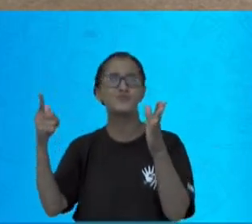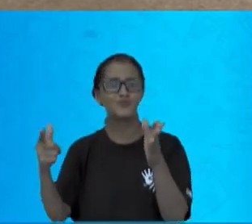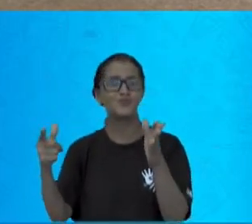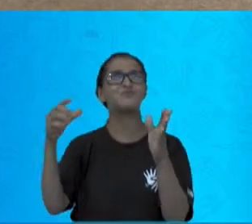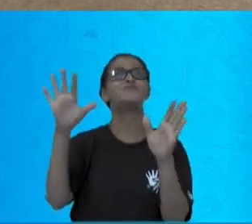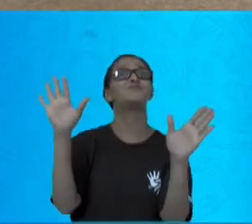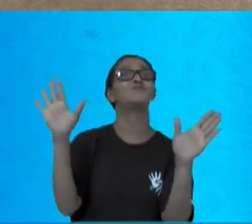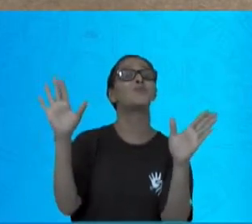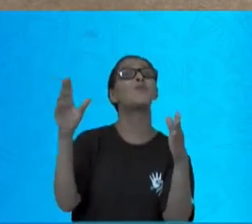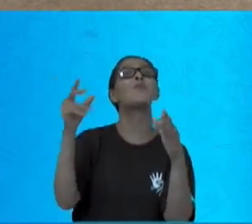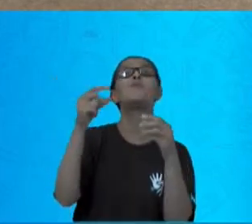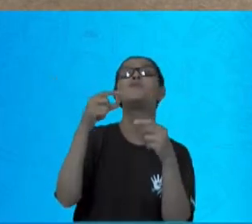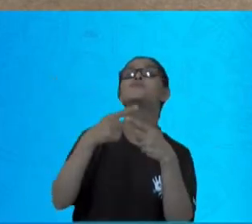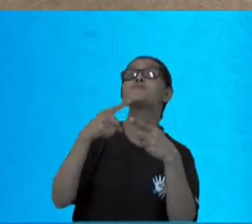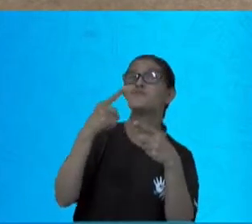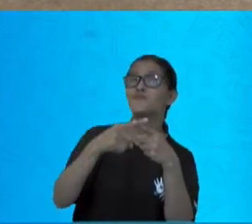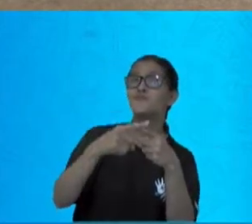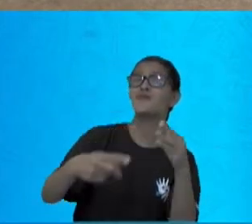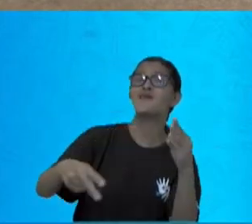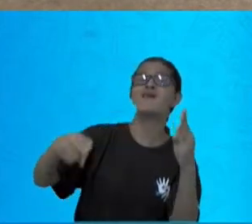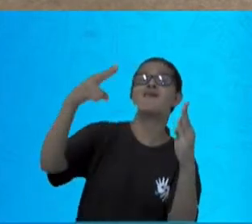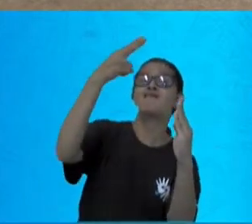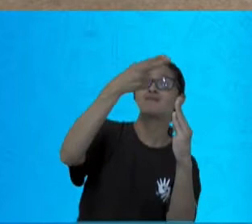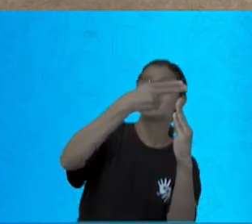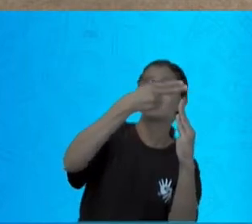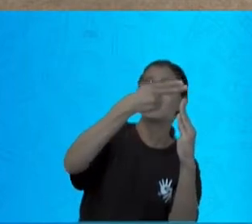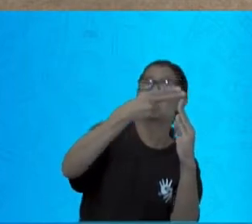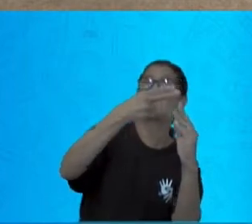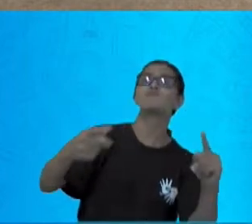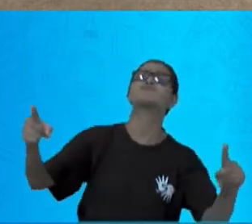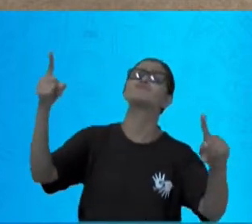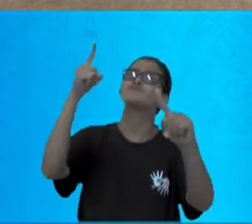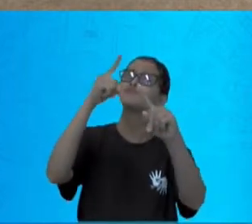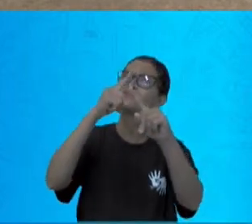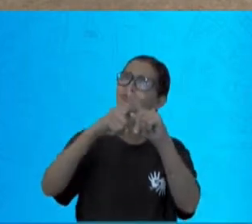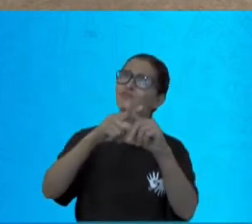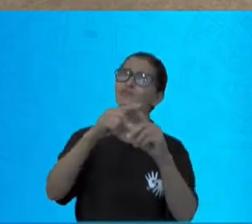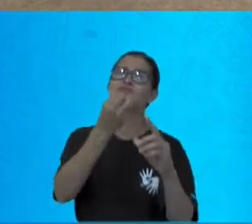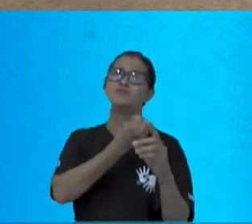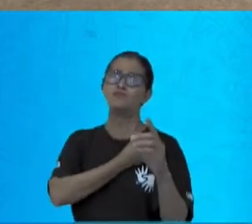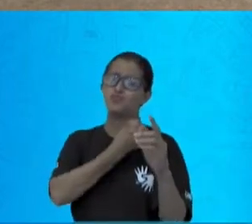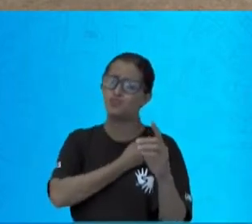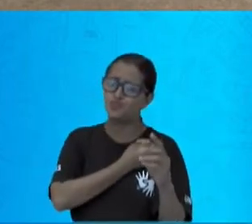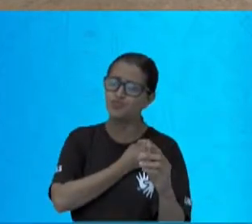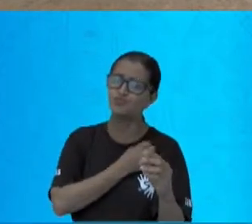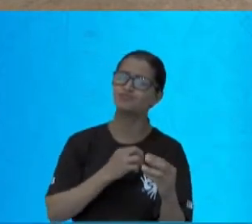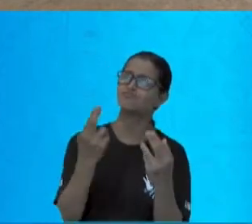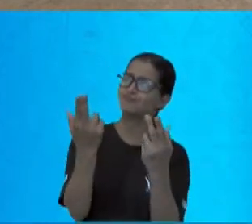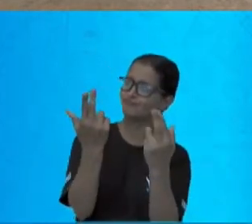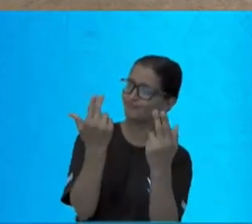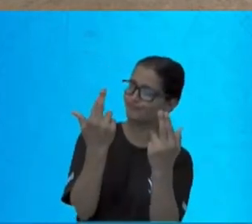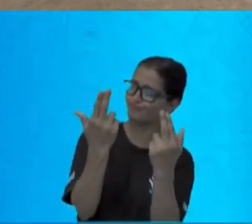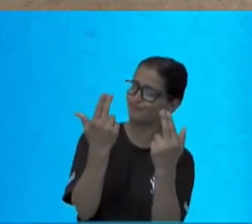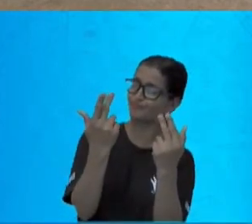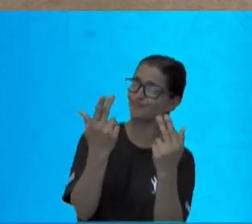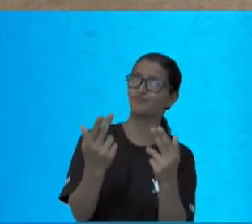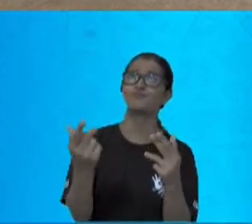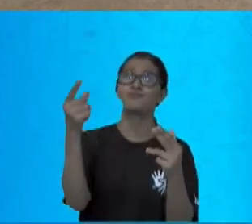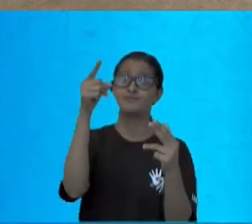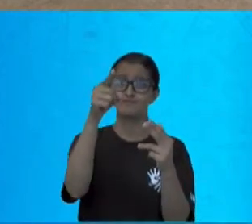quê? Potenciação é a multiplicação de fatores iguais. Então, eu tenho 3 vezes 3, 9, 9 vezes